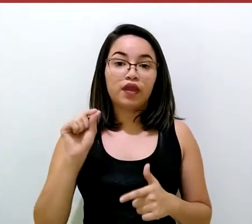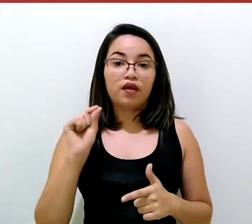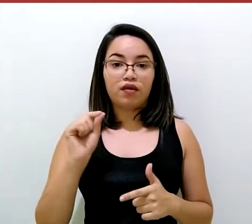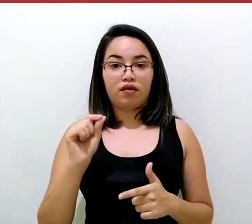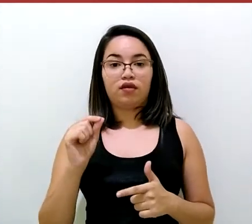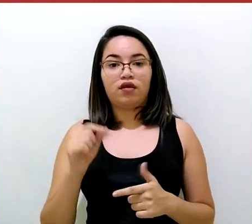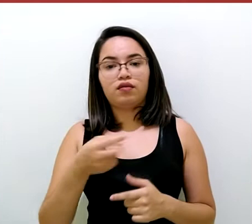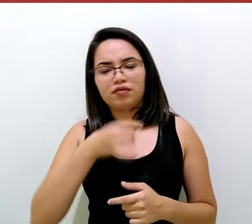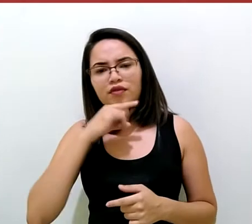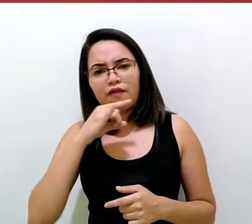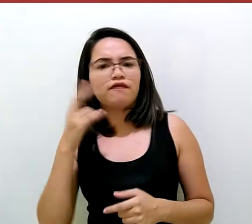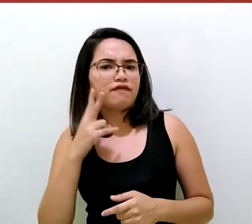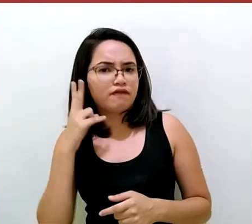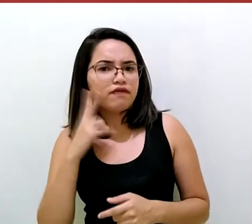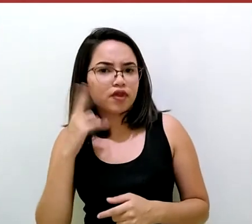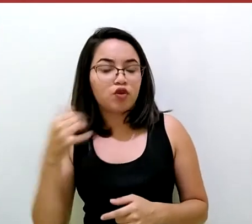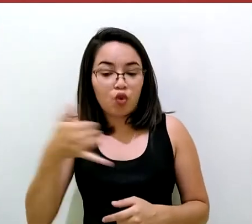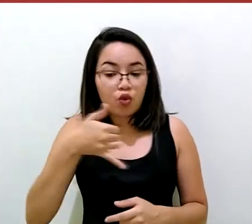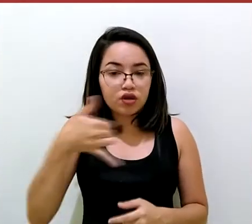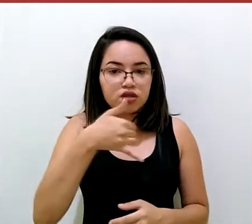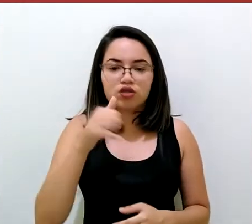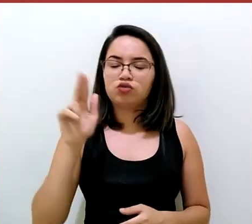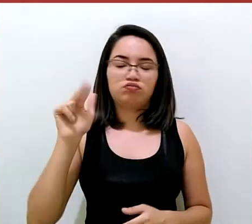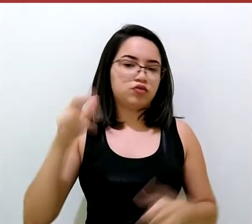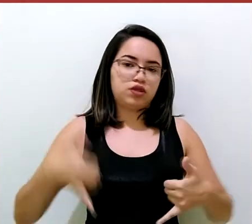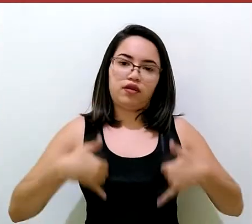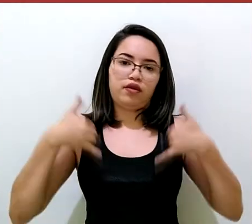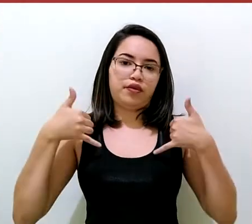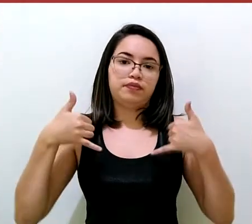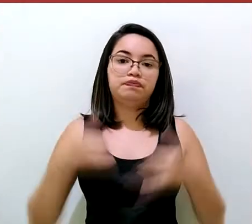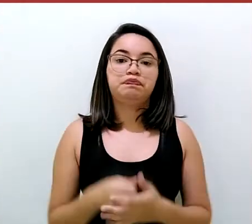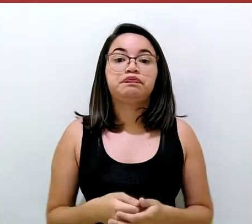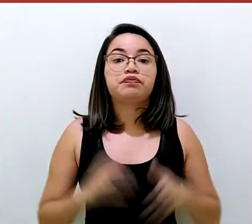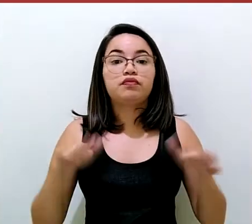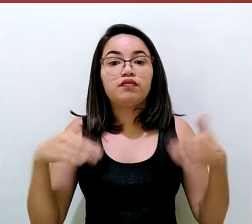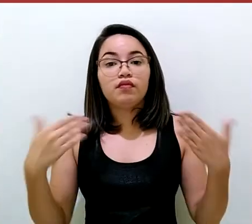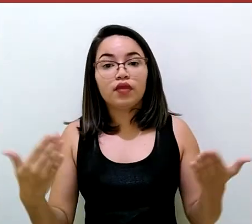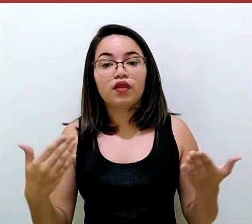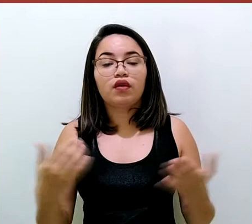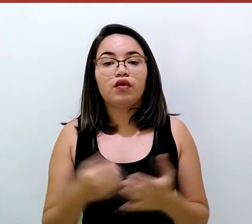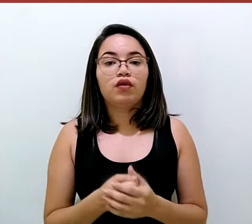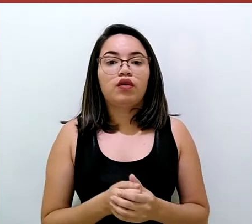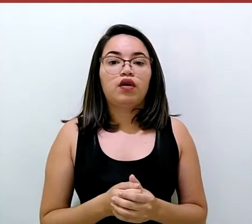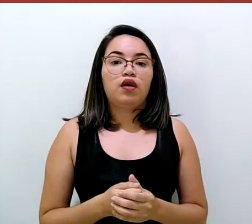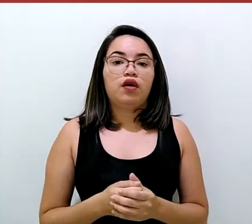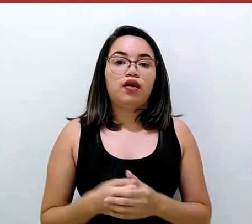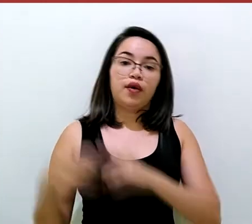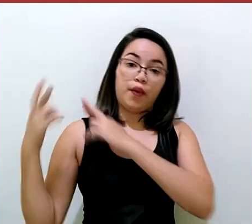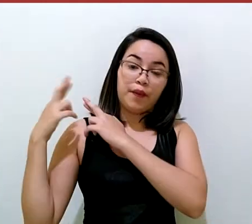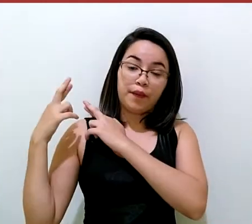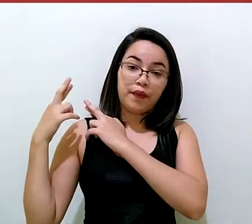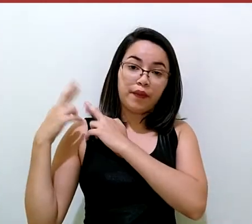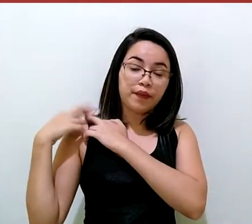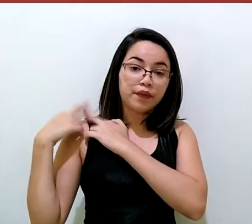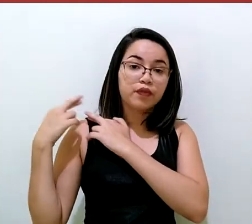apega ao vinho ou ao azeite jamais será rico. Então, cabe aos pais